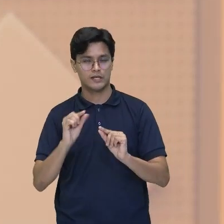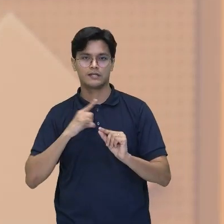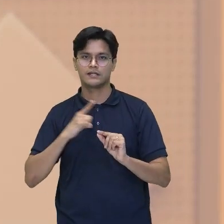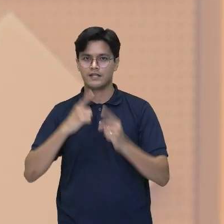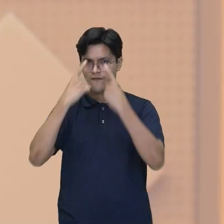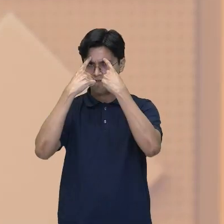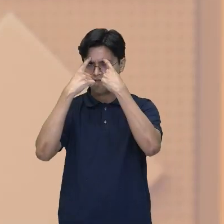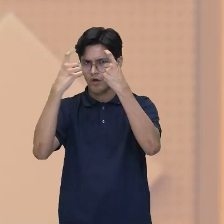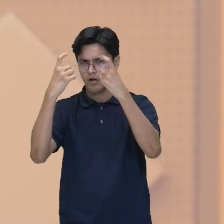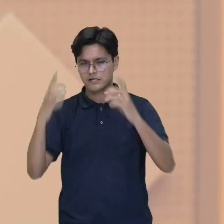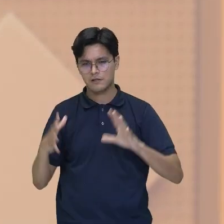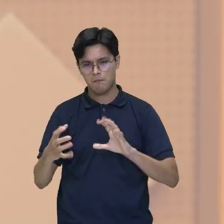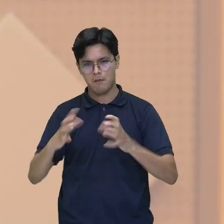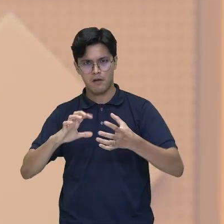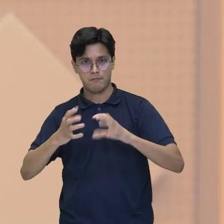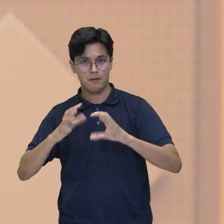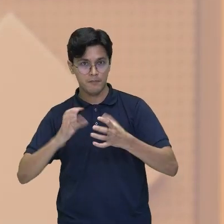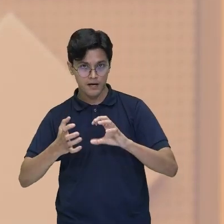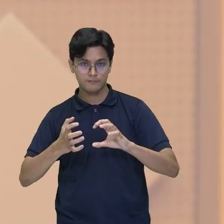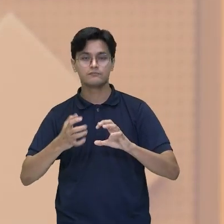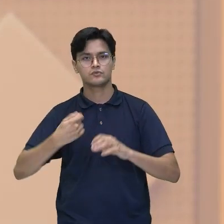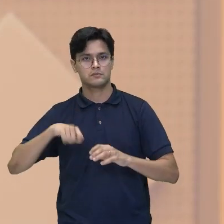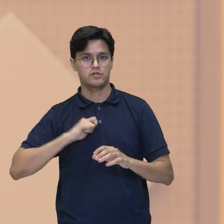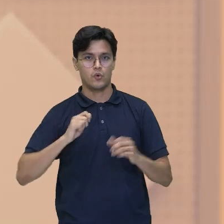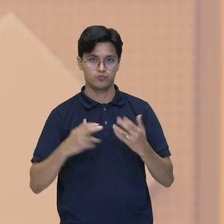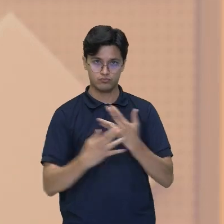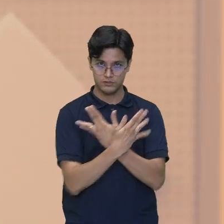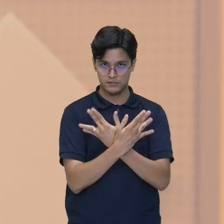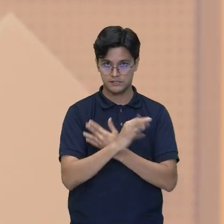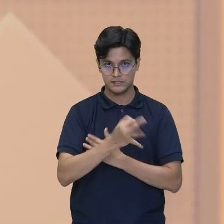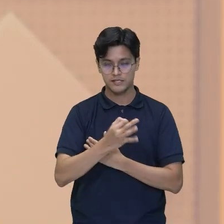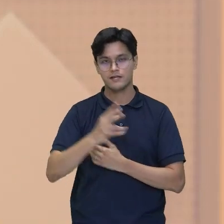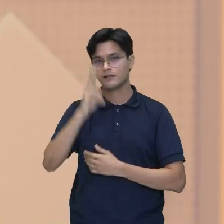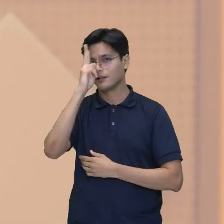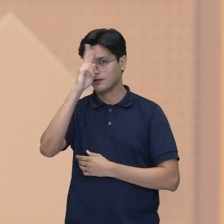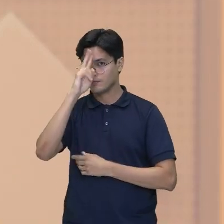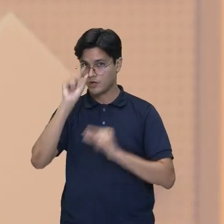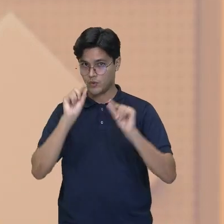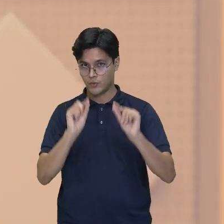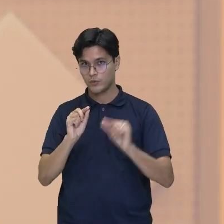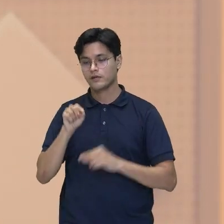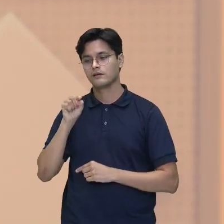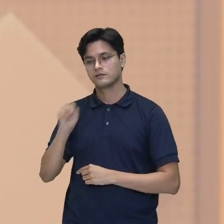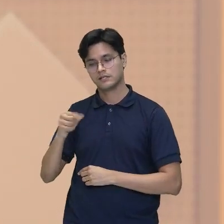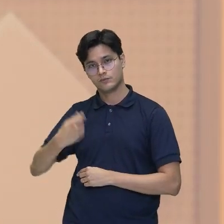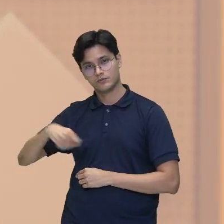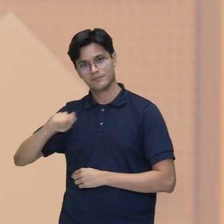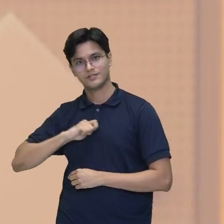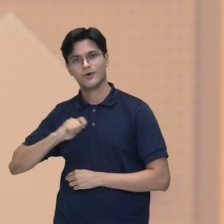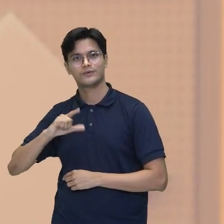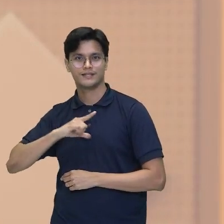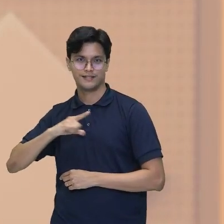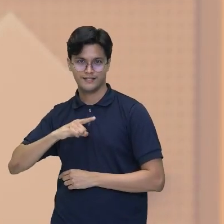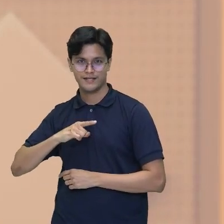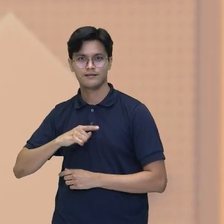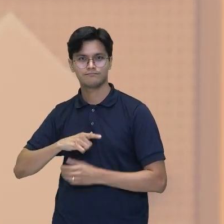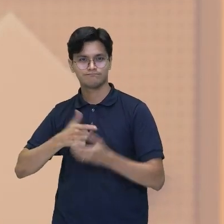entre os dois povos. Lembrando que a superioridade militar dos espanhóis